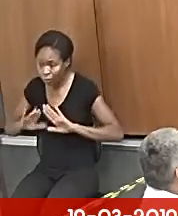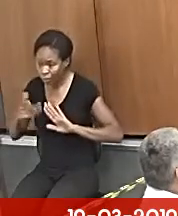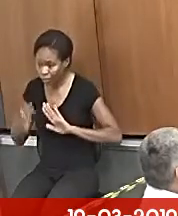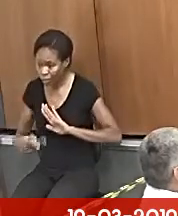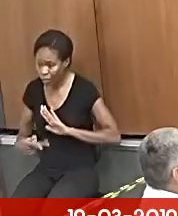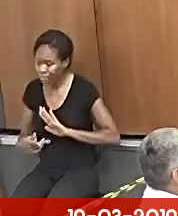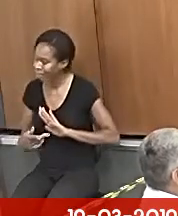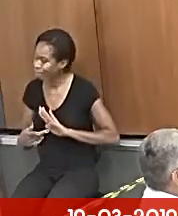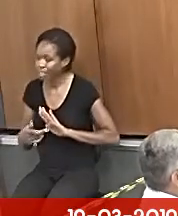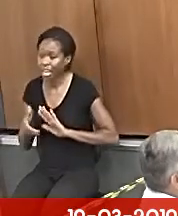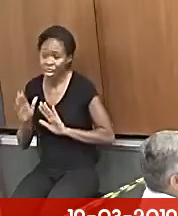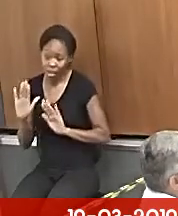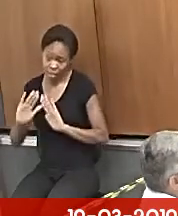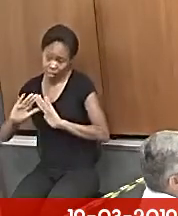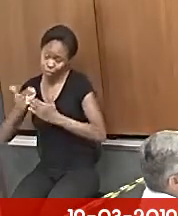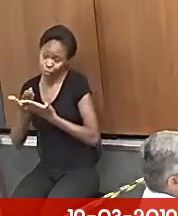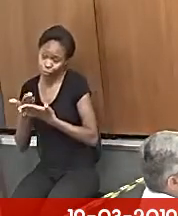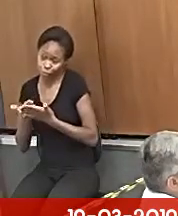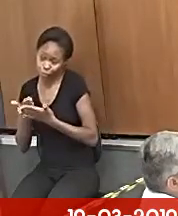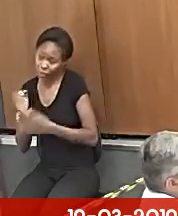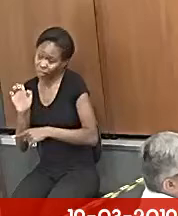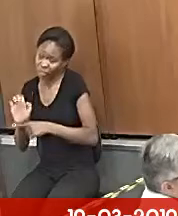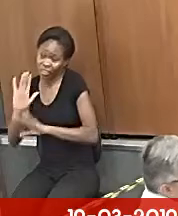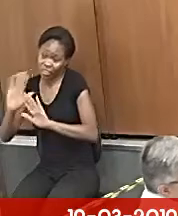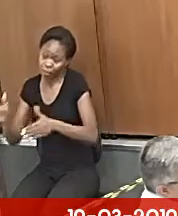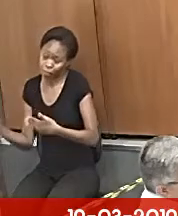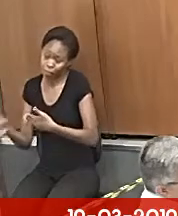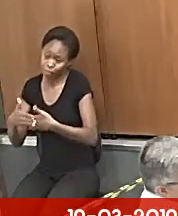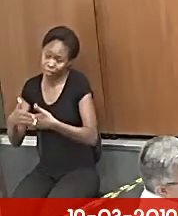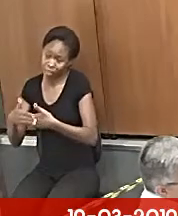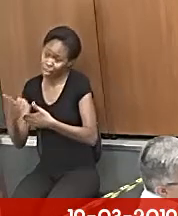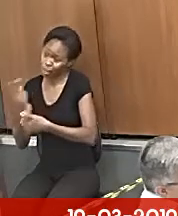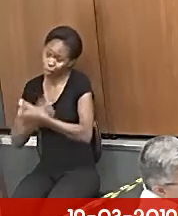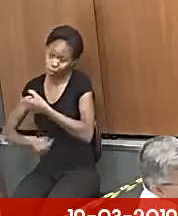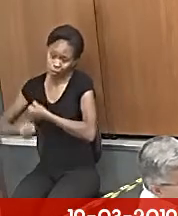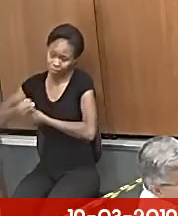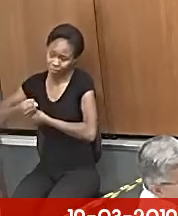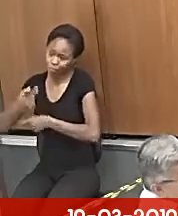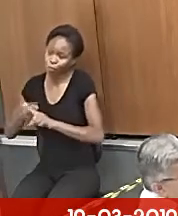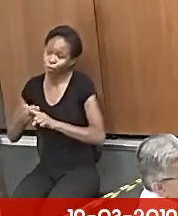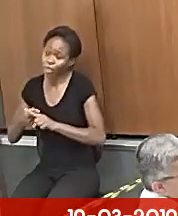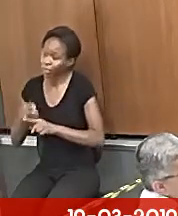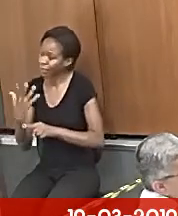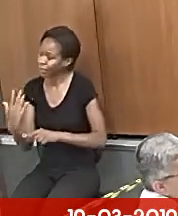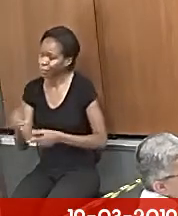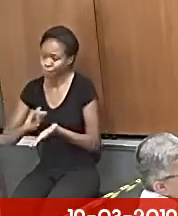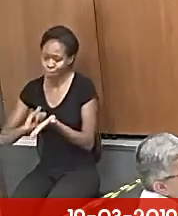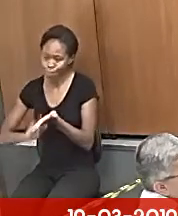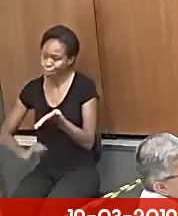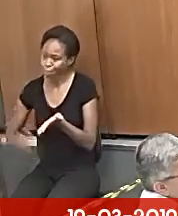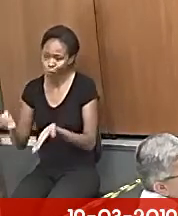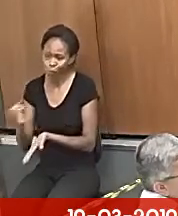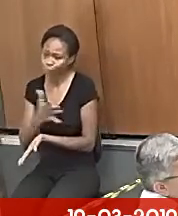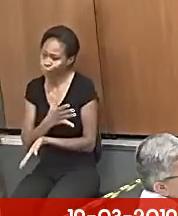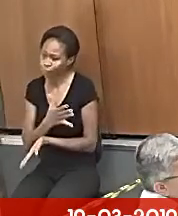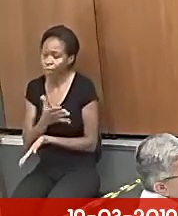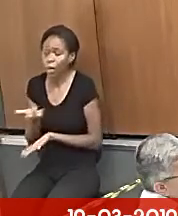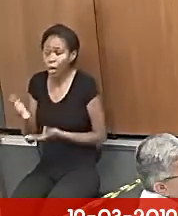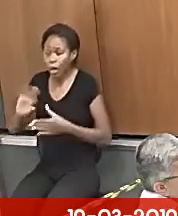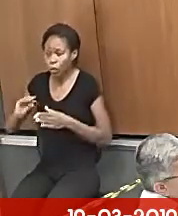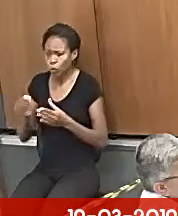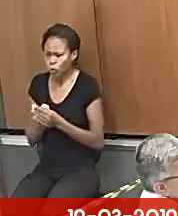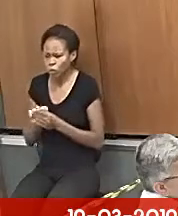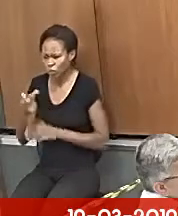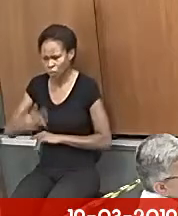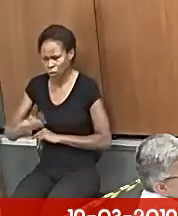dois anos porque não tava permitir novas matrículas tudo fechada a inclusão aqui no estado não é ela